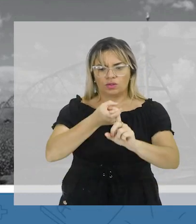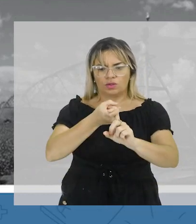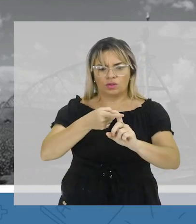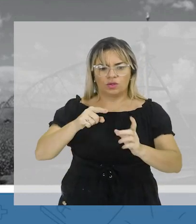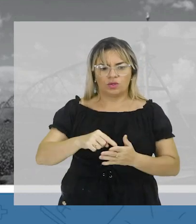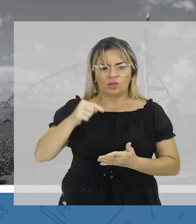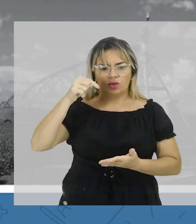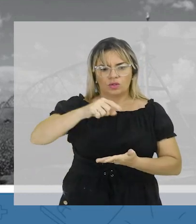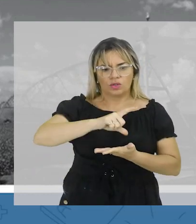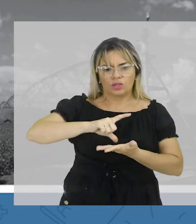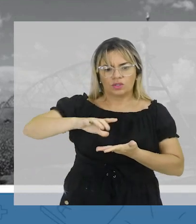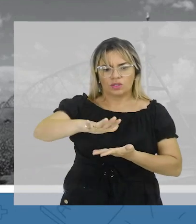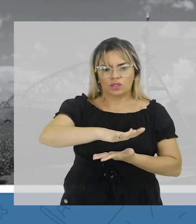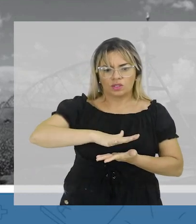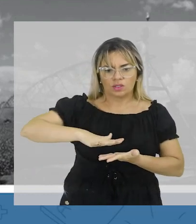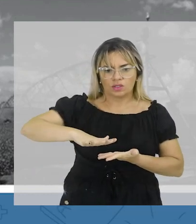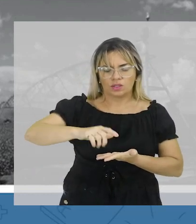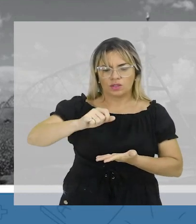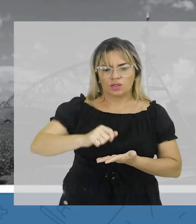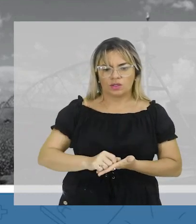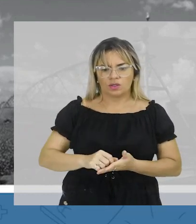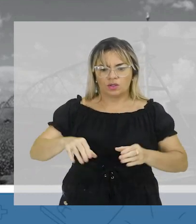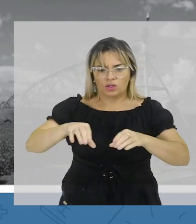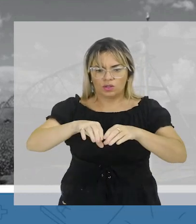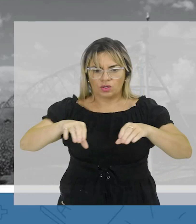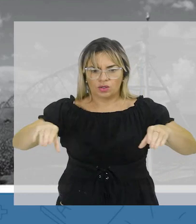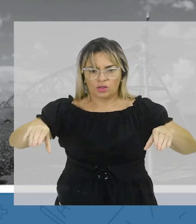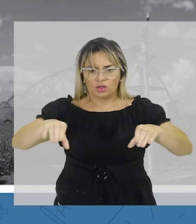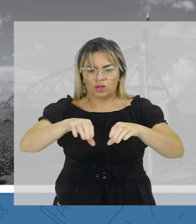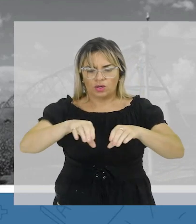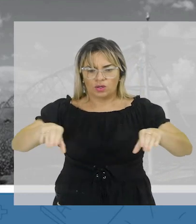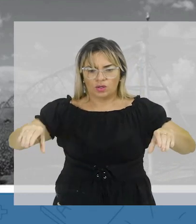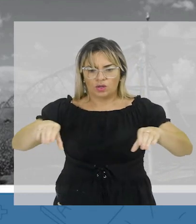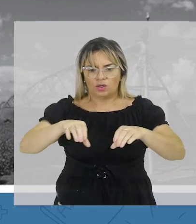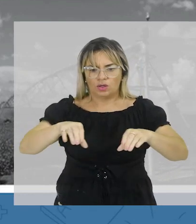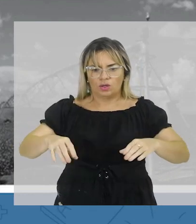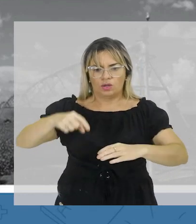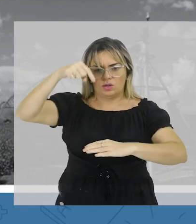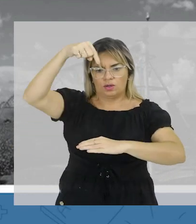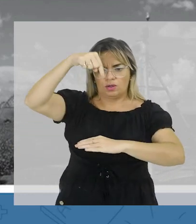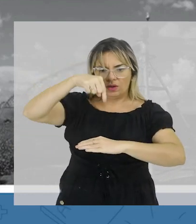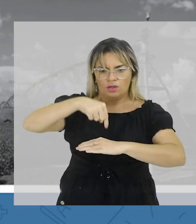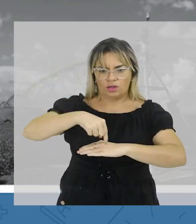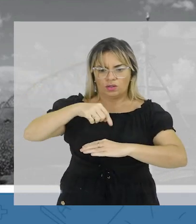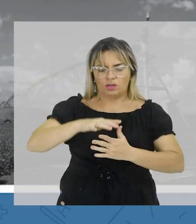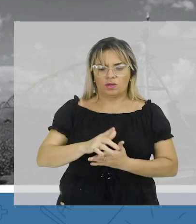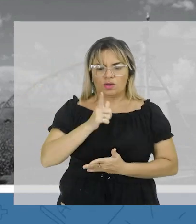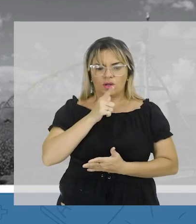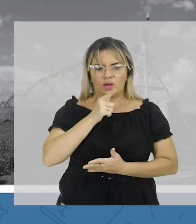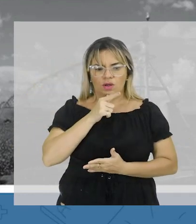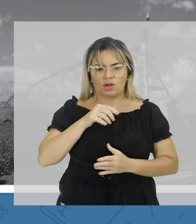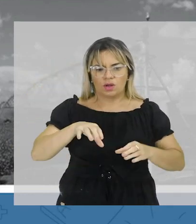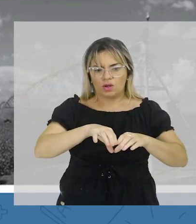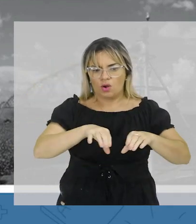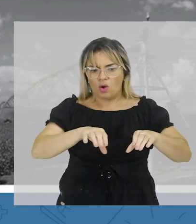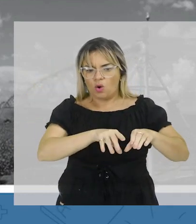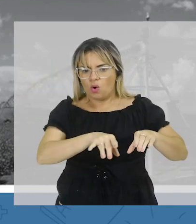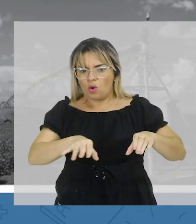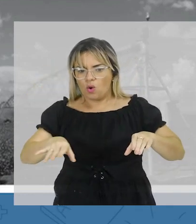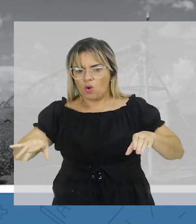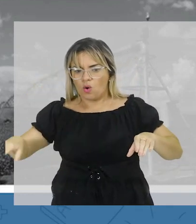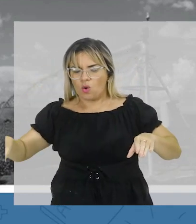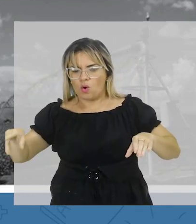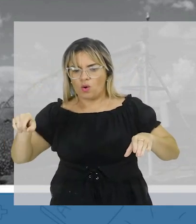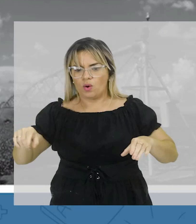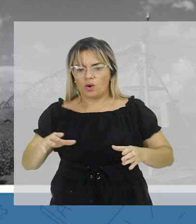uma tubulação vertical que transmite água através de um cano horizontal longo, apoiado em torres de sustentação, os